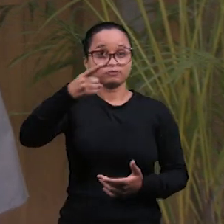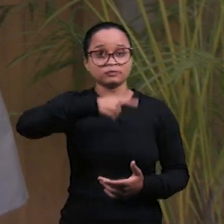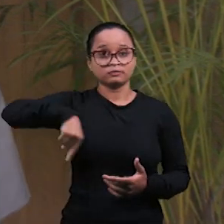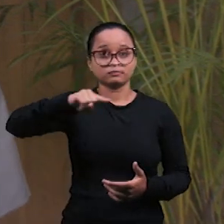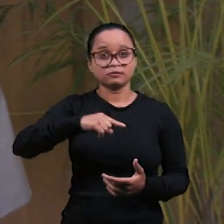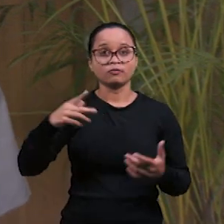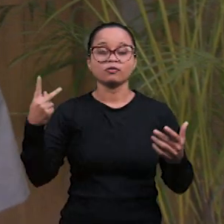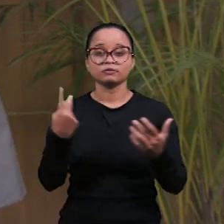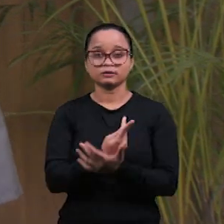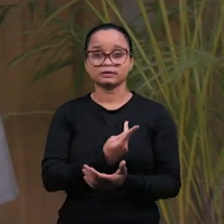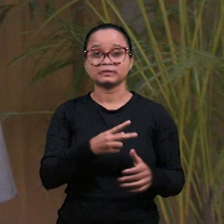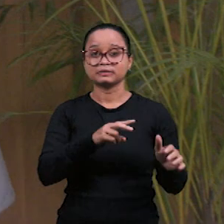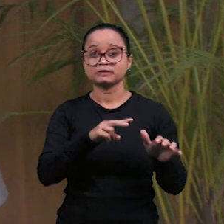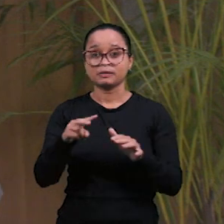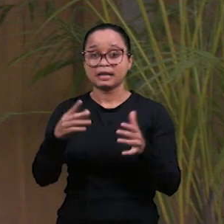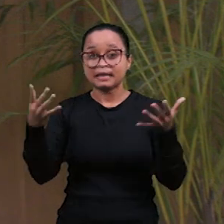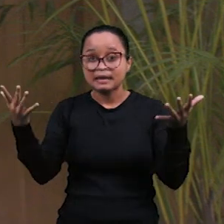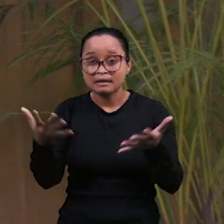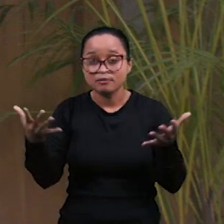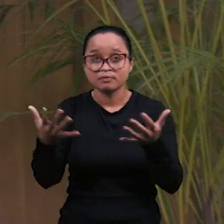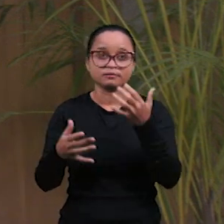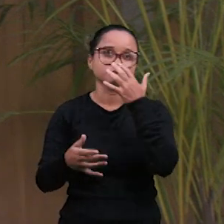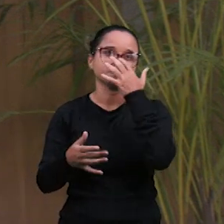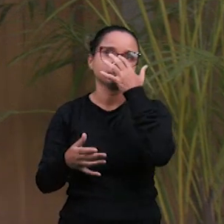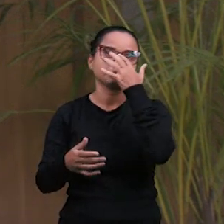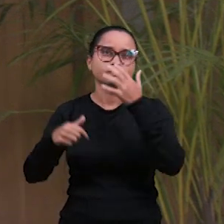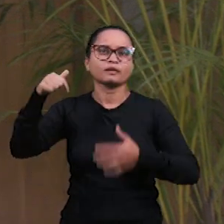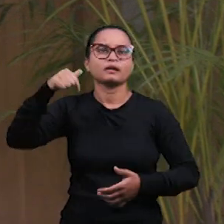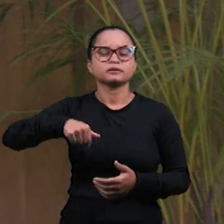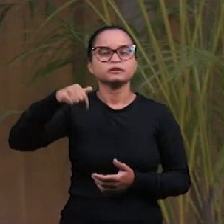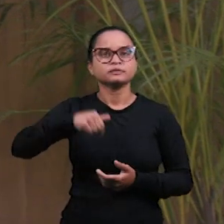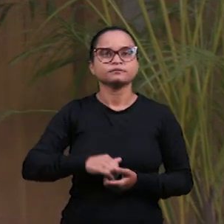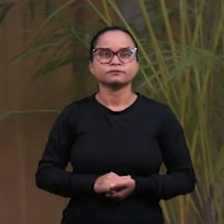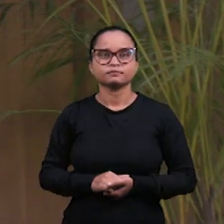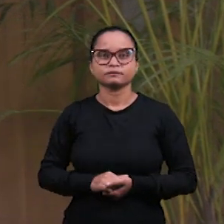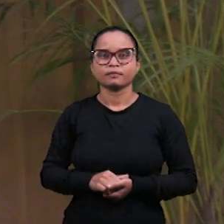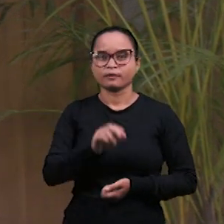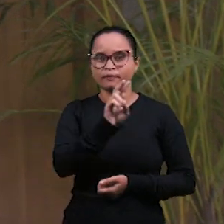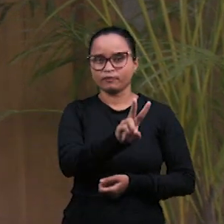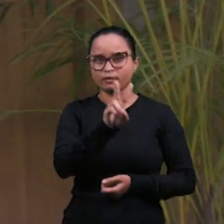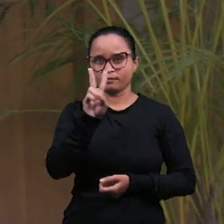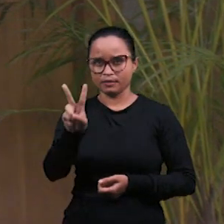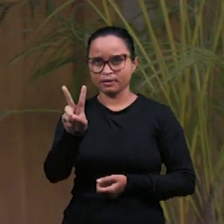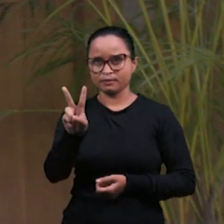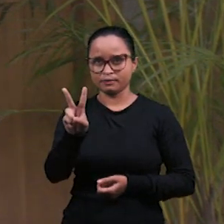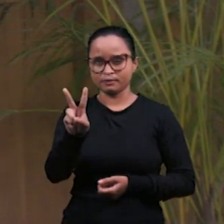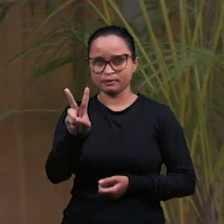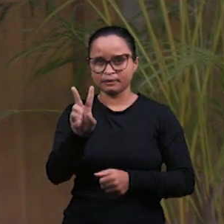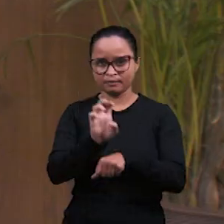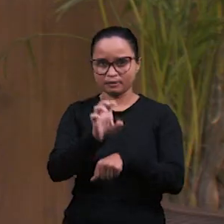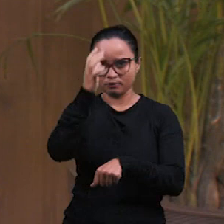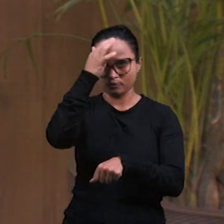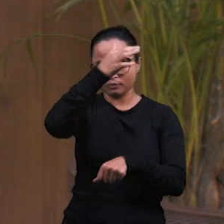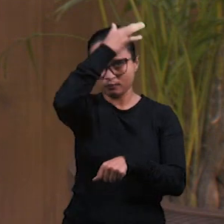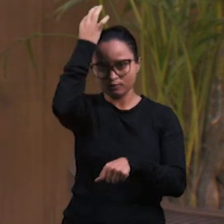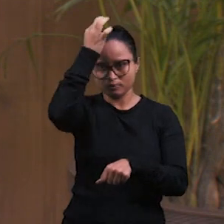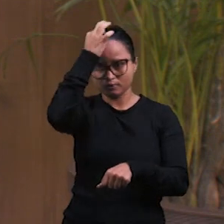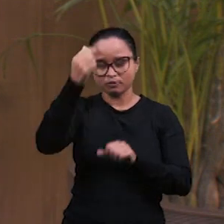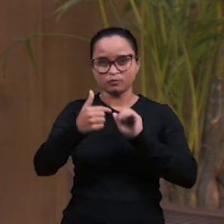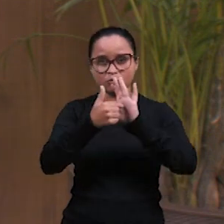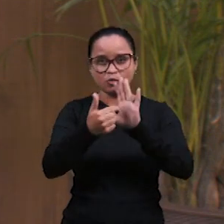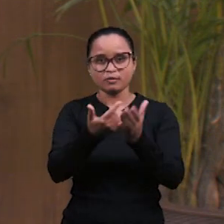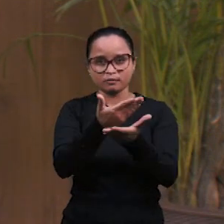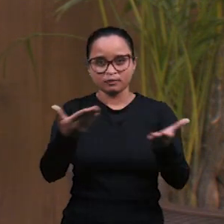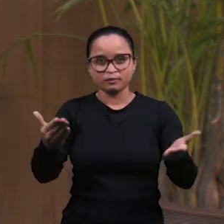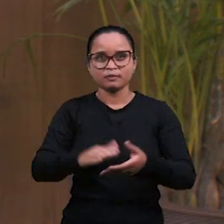desta semana. Esta semana aqui em Vila Velha, e que nós vamos mostrar para vocês agora. Foi